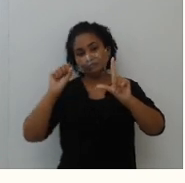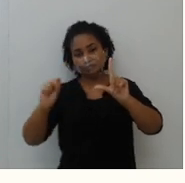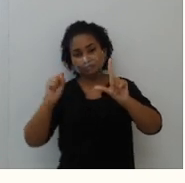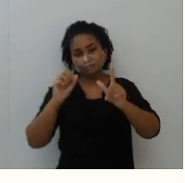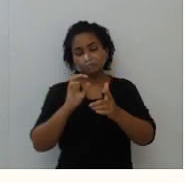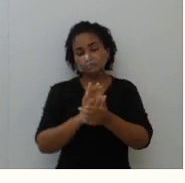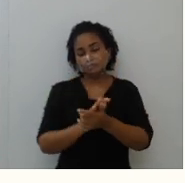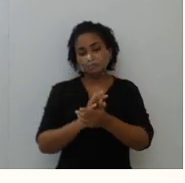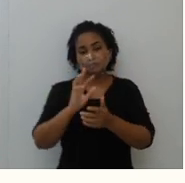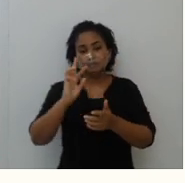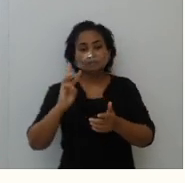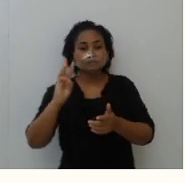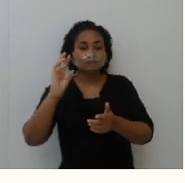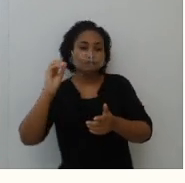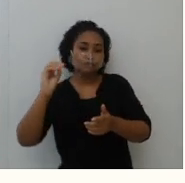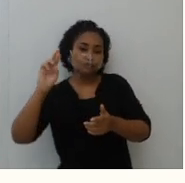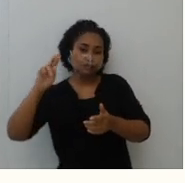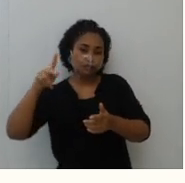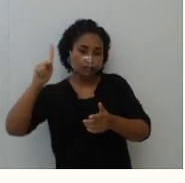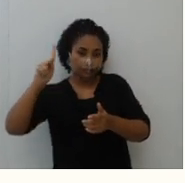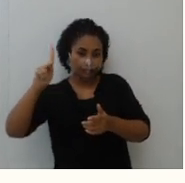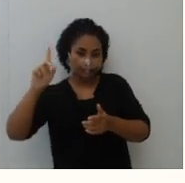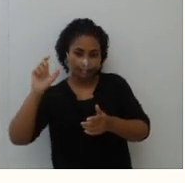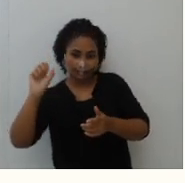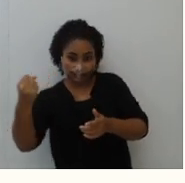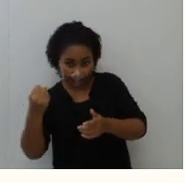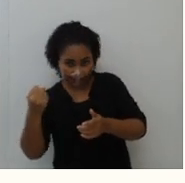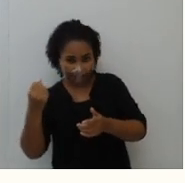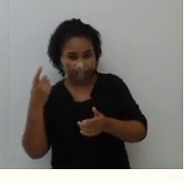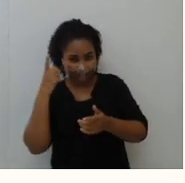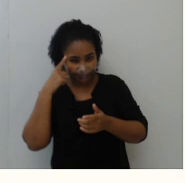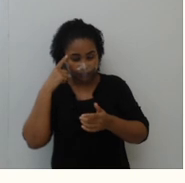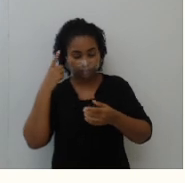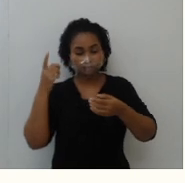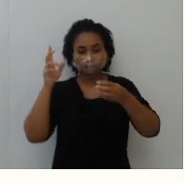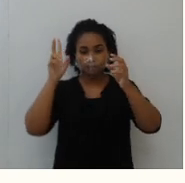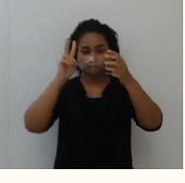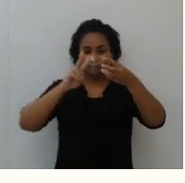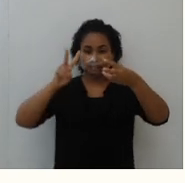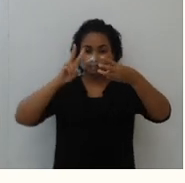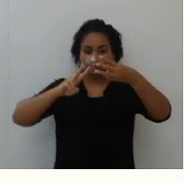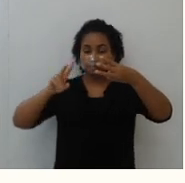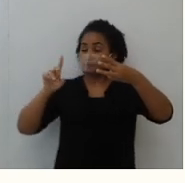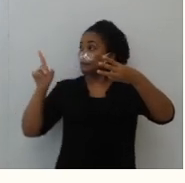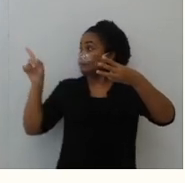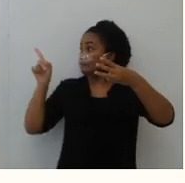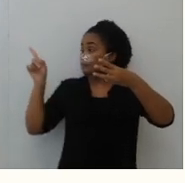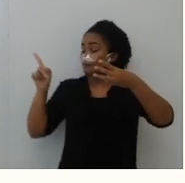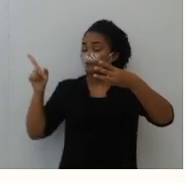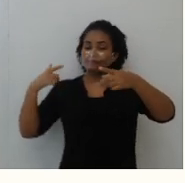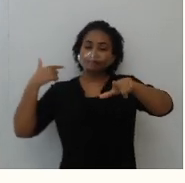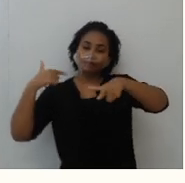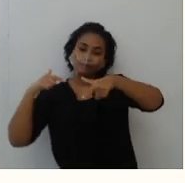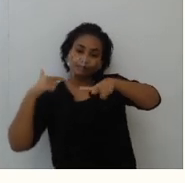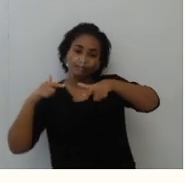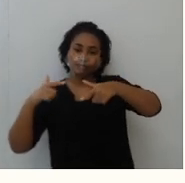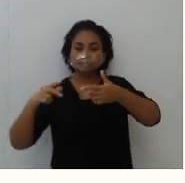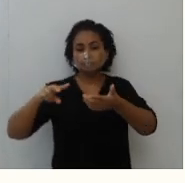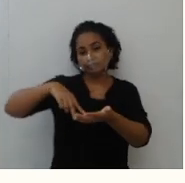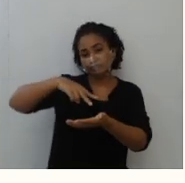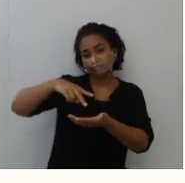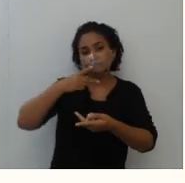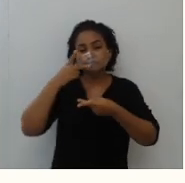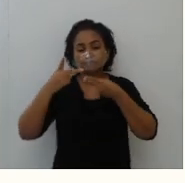work, works, dance, dances, read, reads, speak, speaks. Certo? Então, trabalhar, dançar, ler